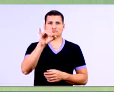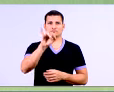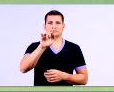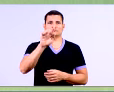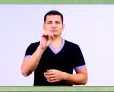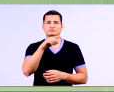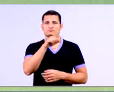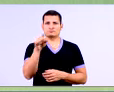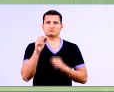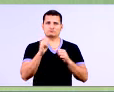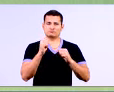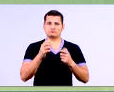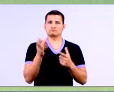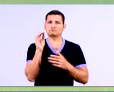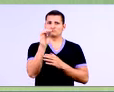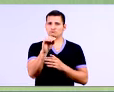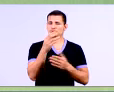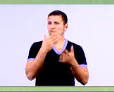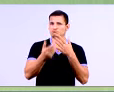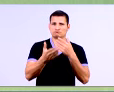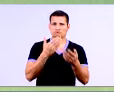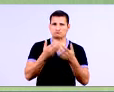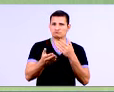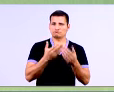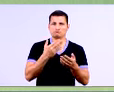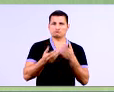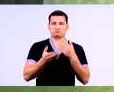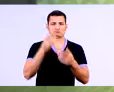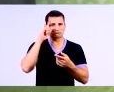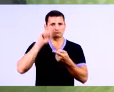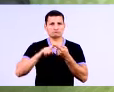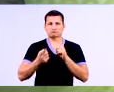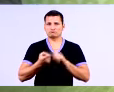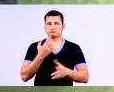colocar absolutamente qualquer lógica